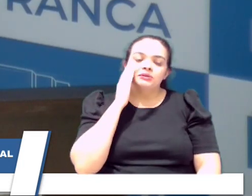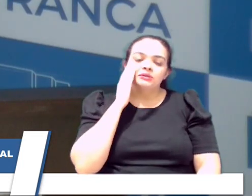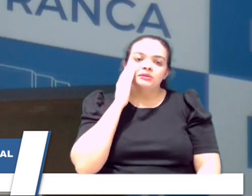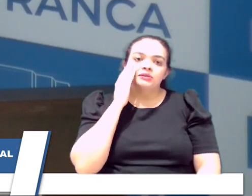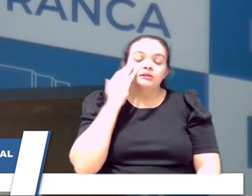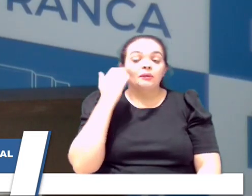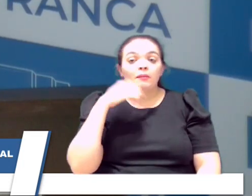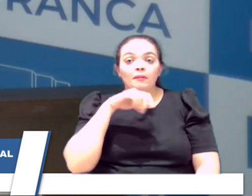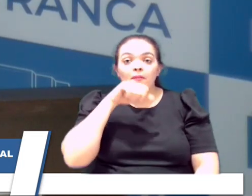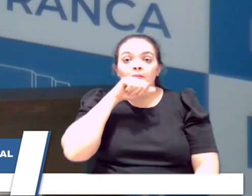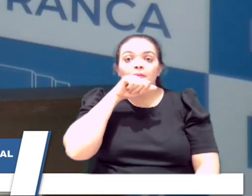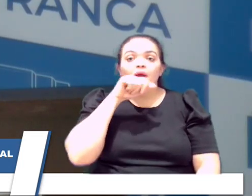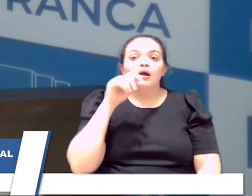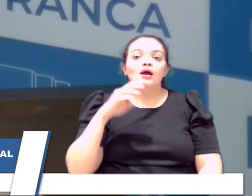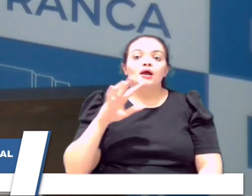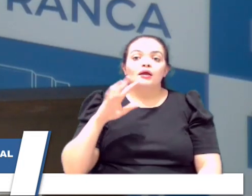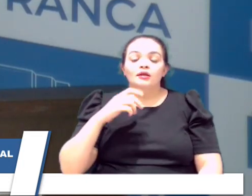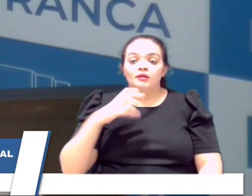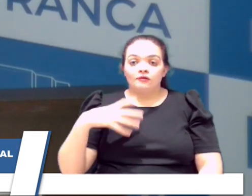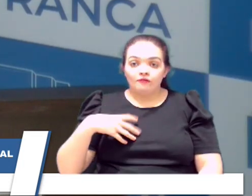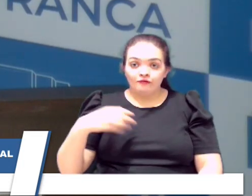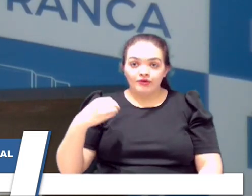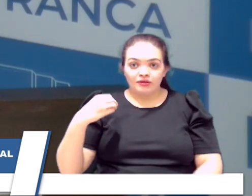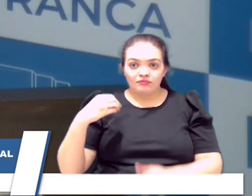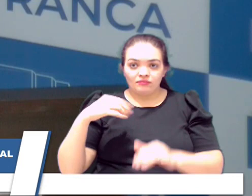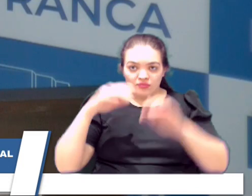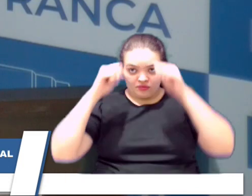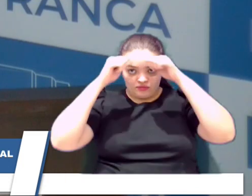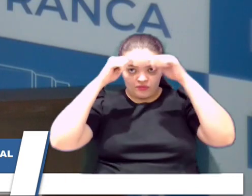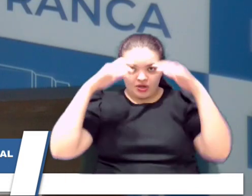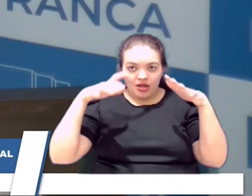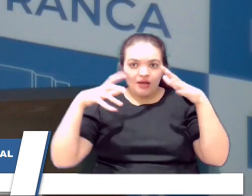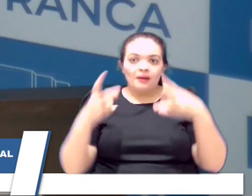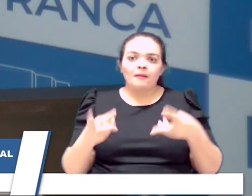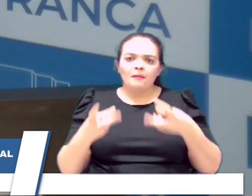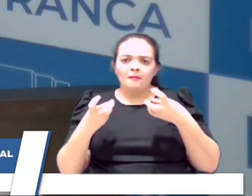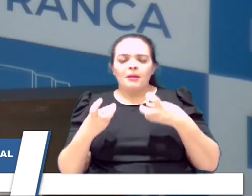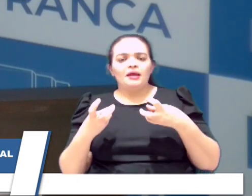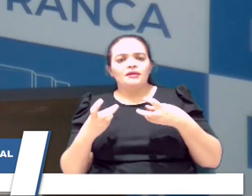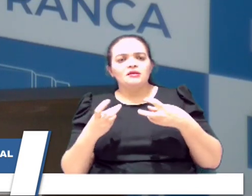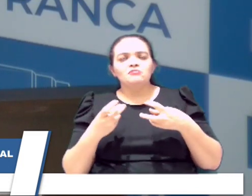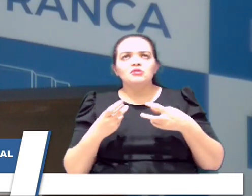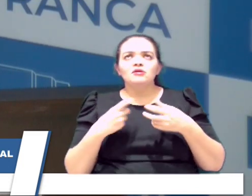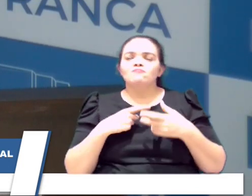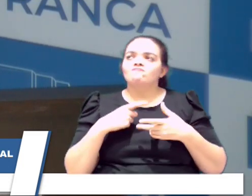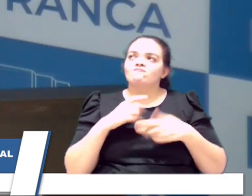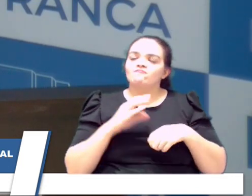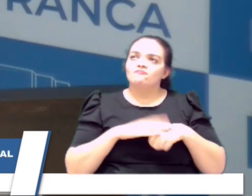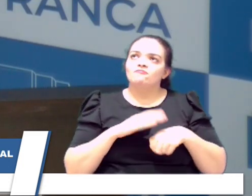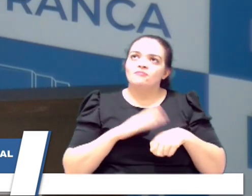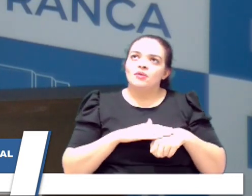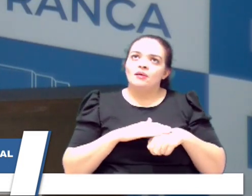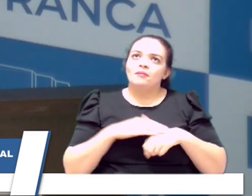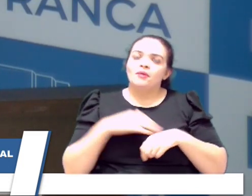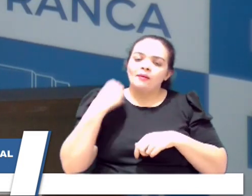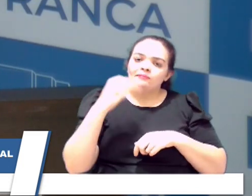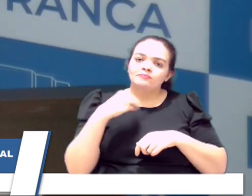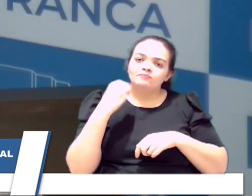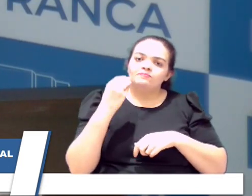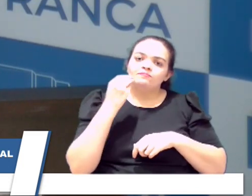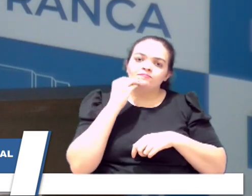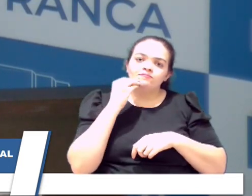podem estar ouvindo esse relato, eu comecei a perceber, né, a perceber a partir dessa experiência,